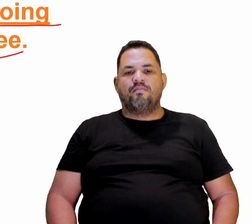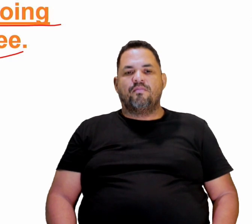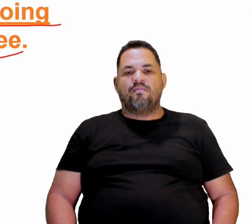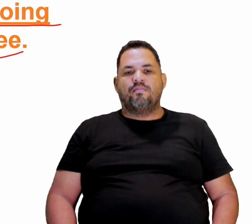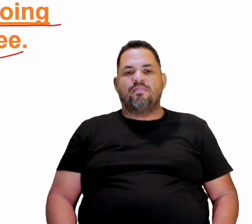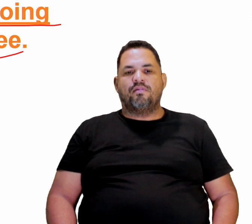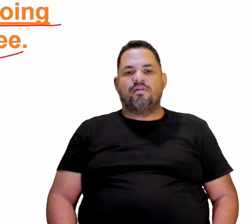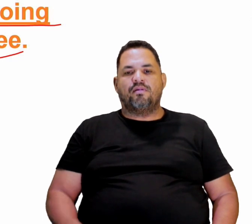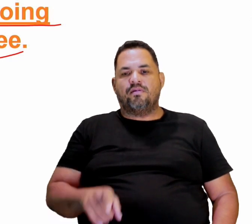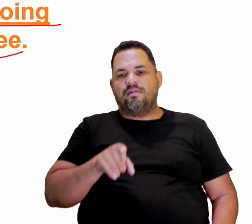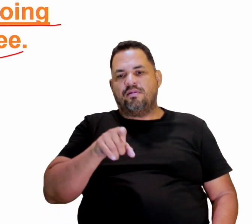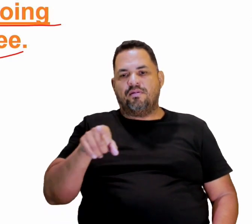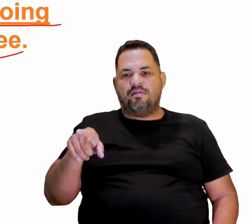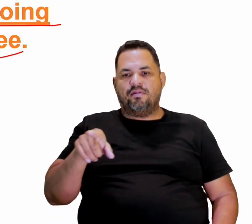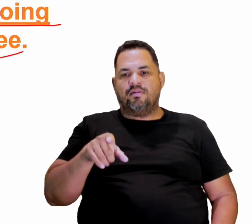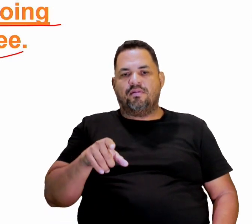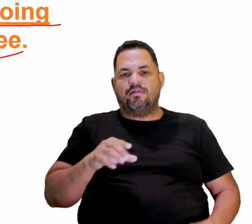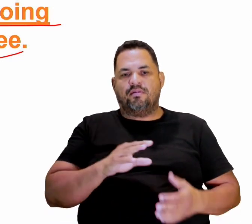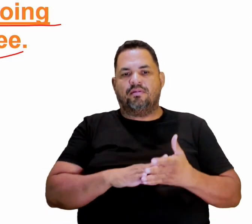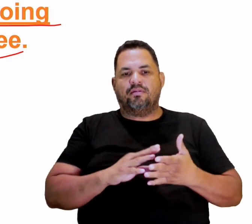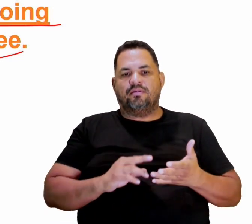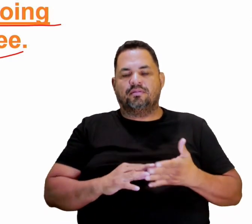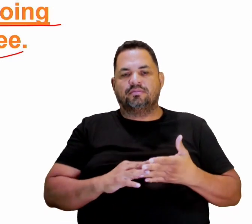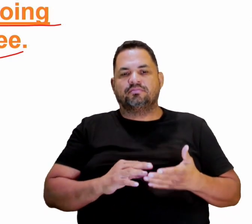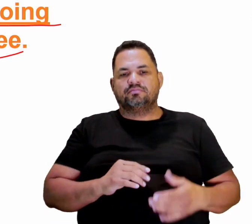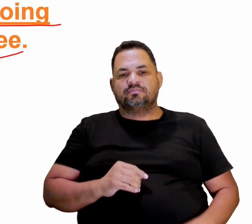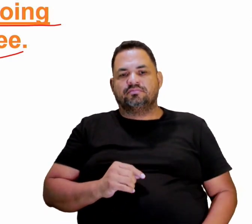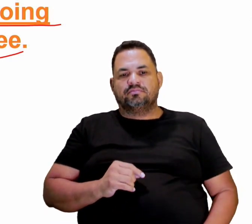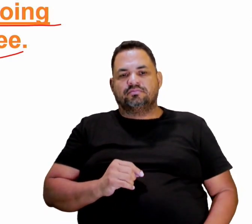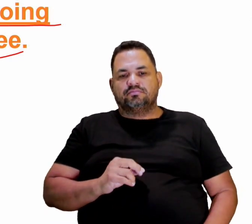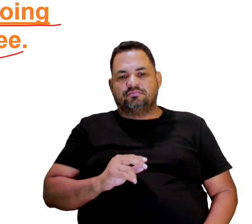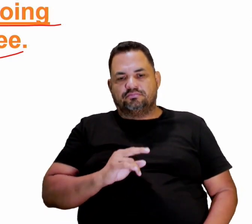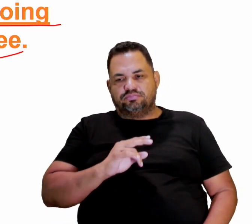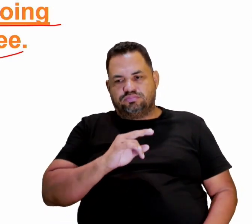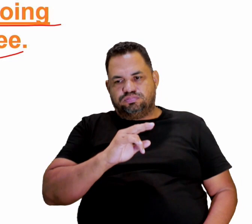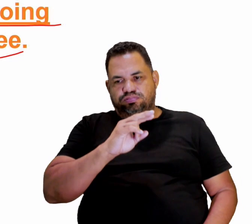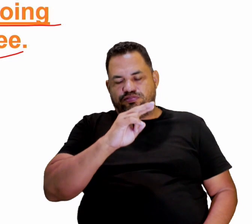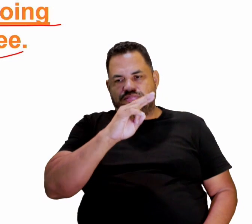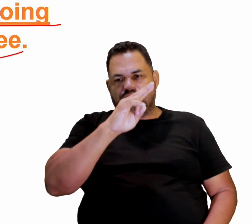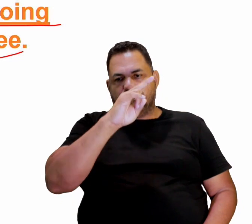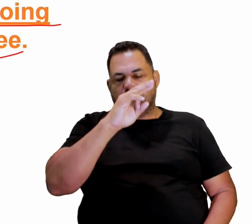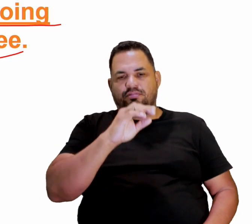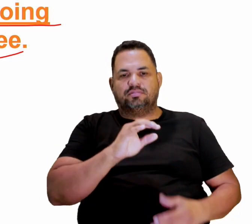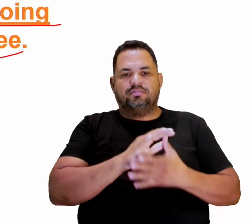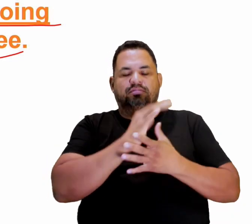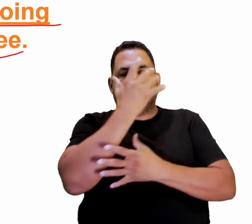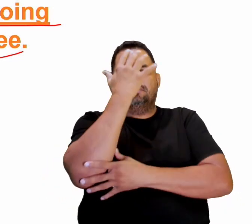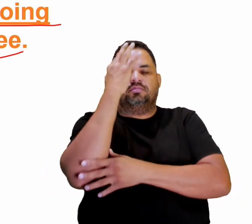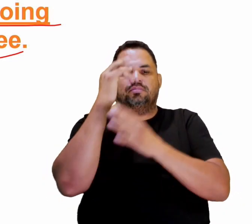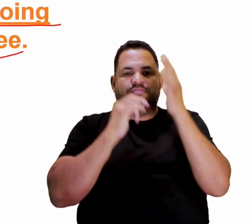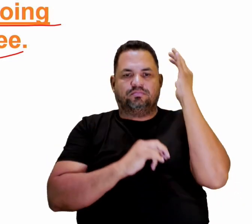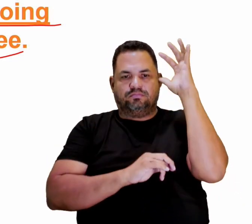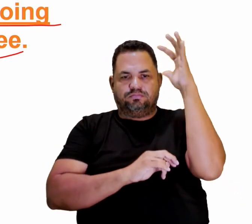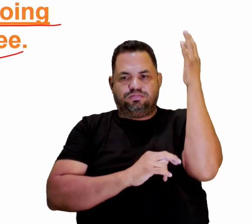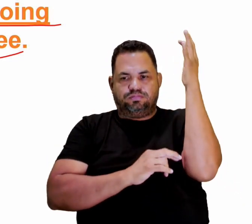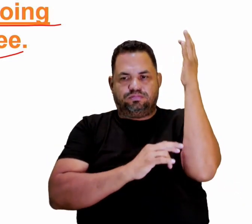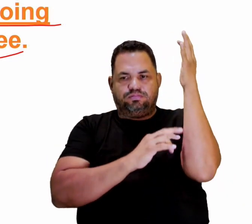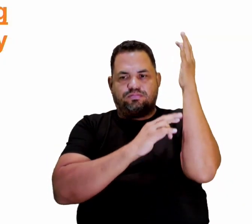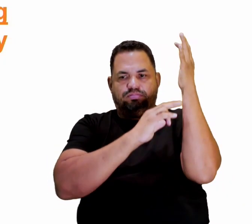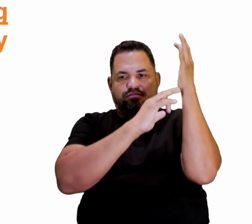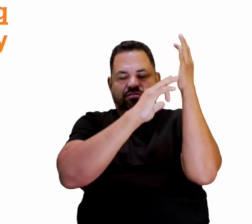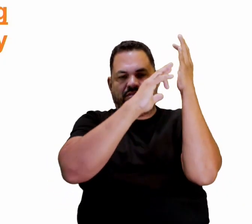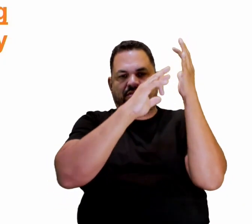eles vão que escalar aí uma árvore subir escalar uma árvore